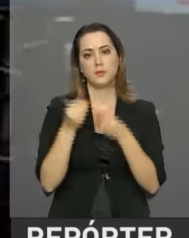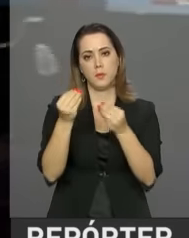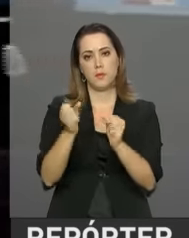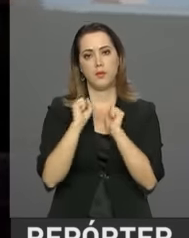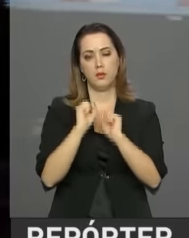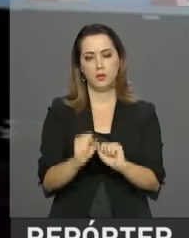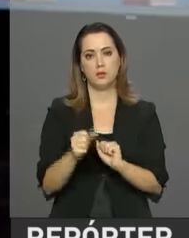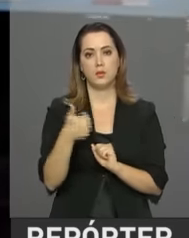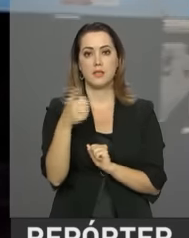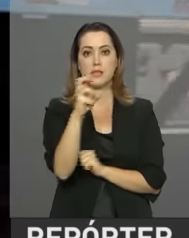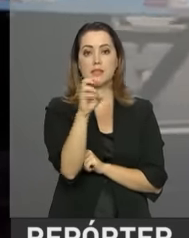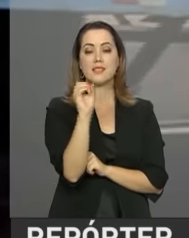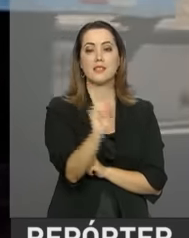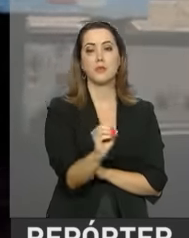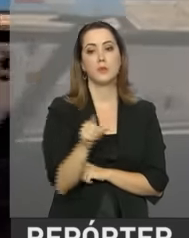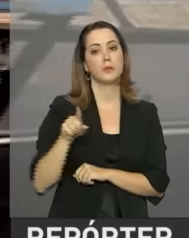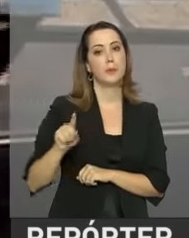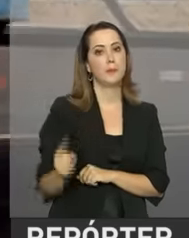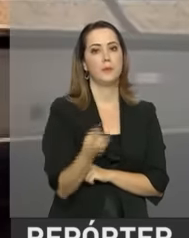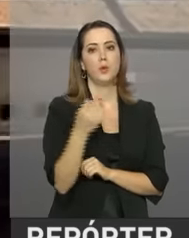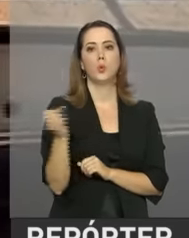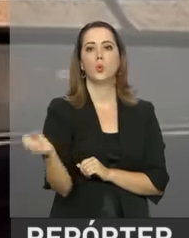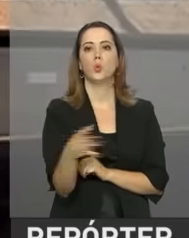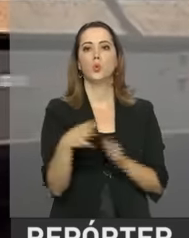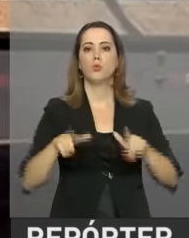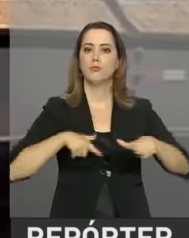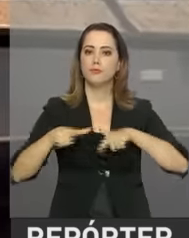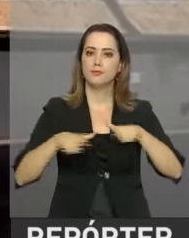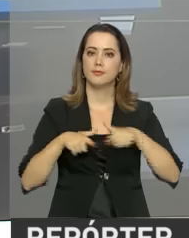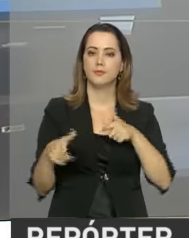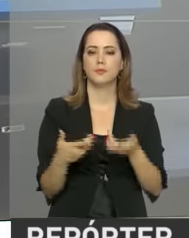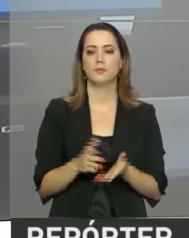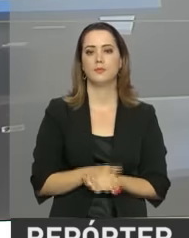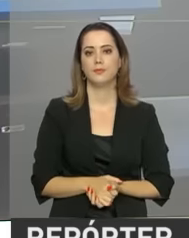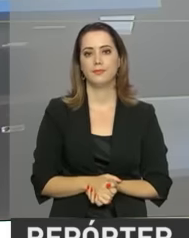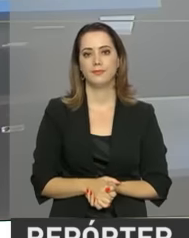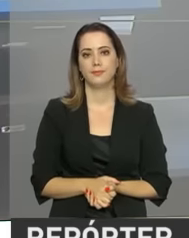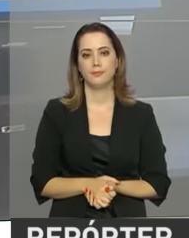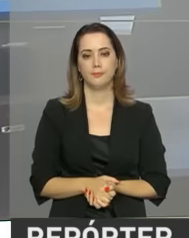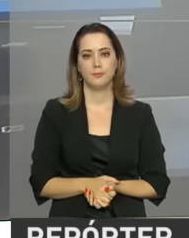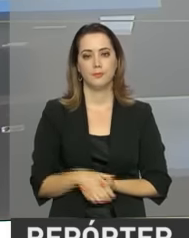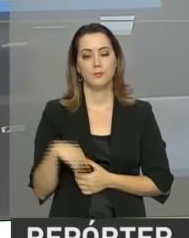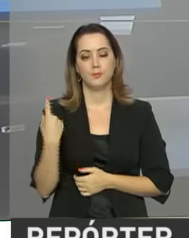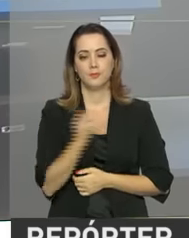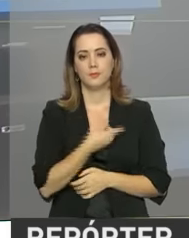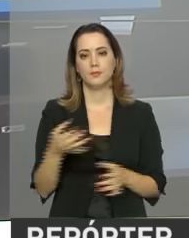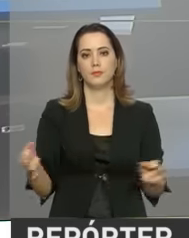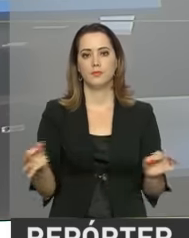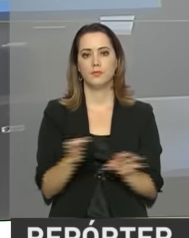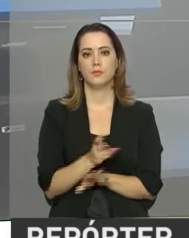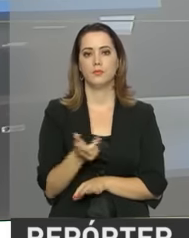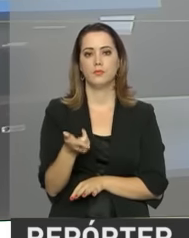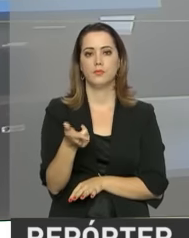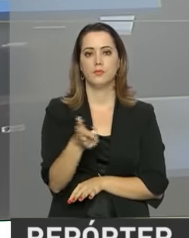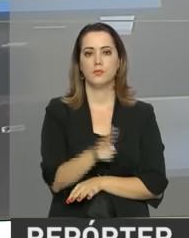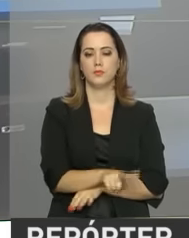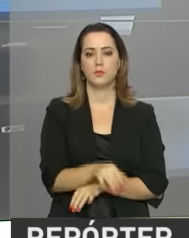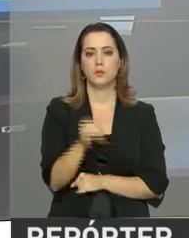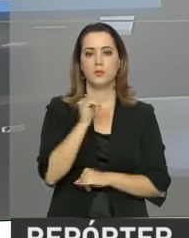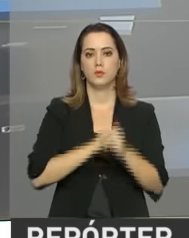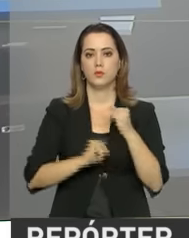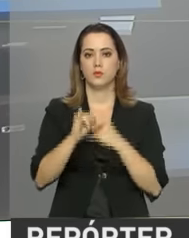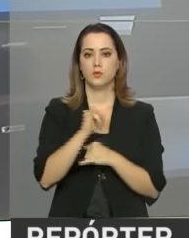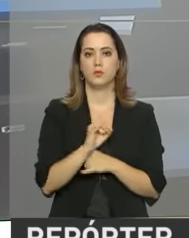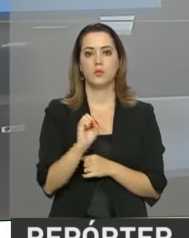150.000 novos empregos diretos e indiretos e nós ficamos por aqui voltamos a qualquer momento